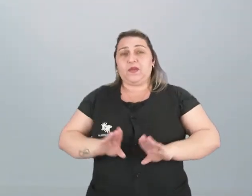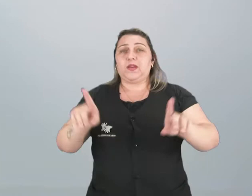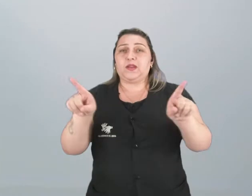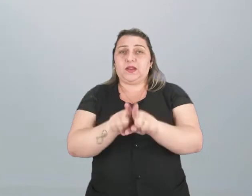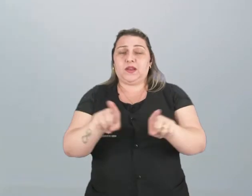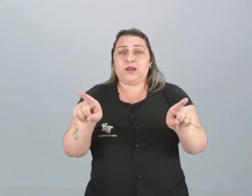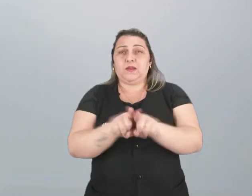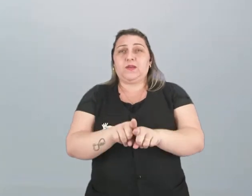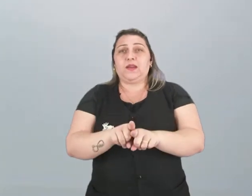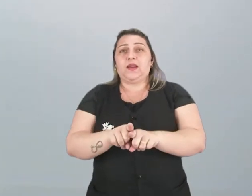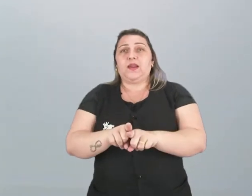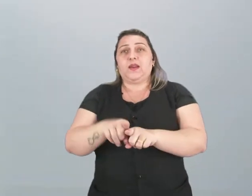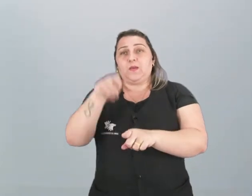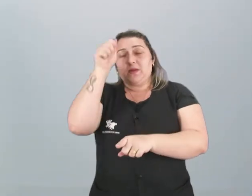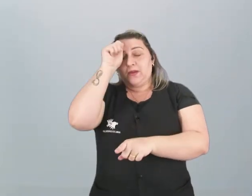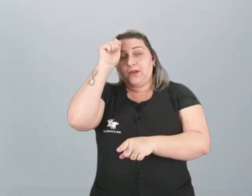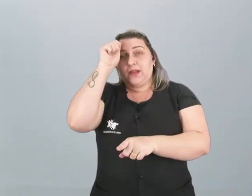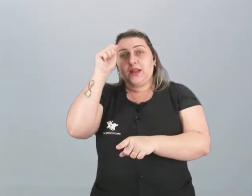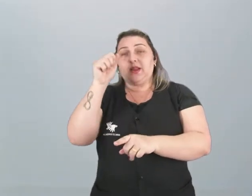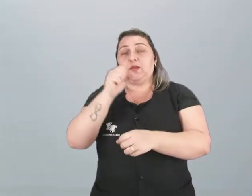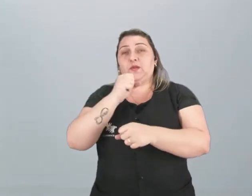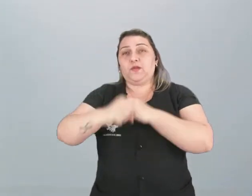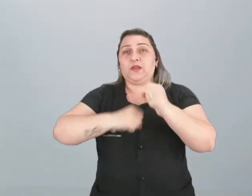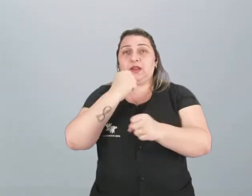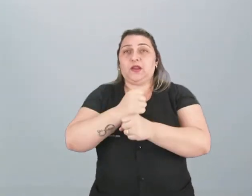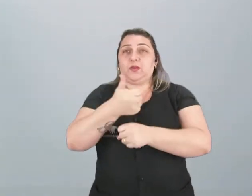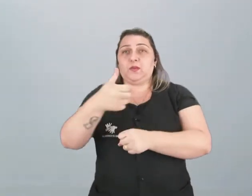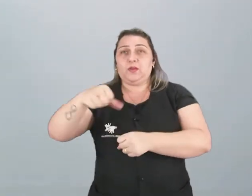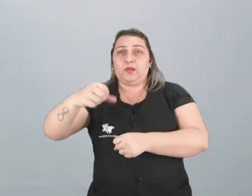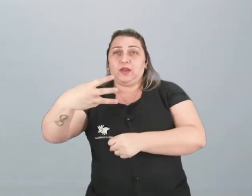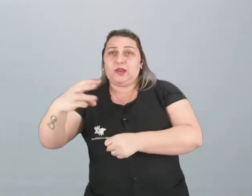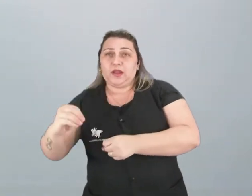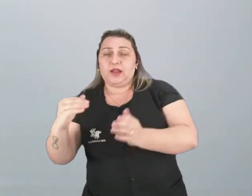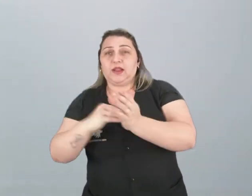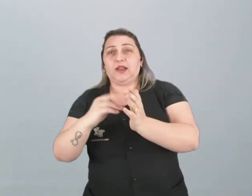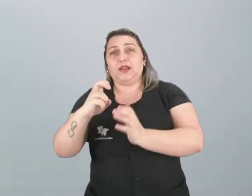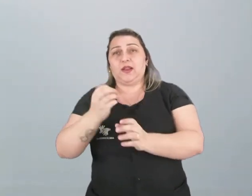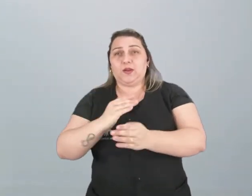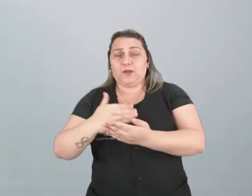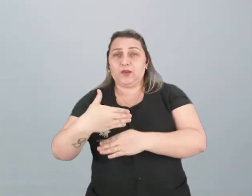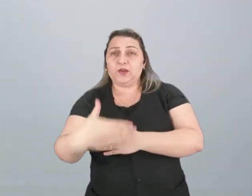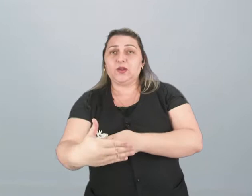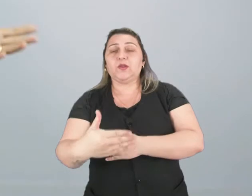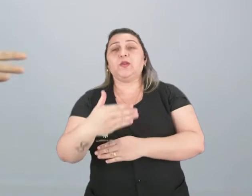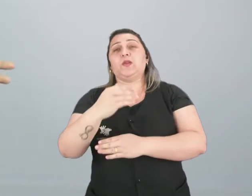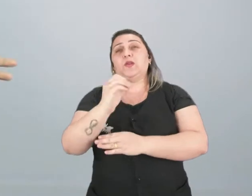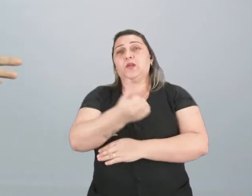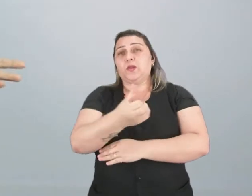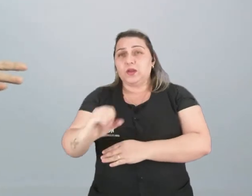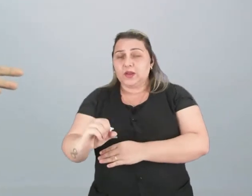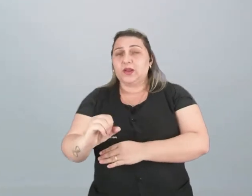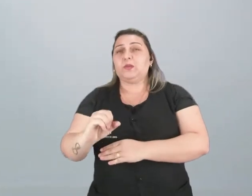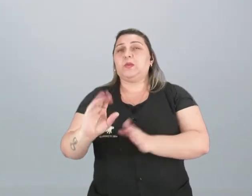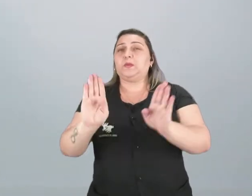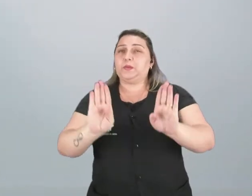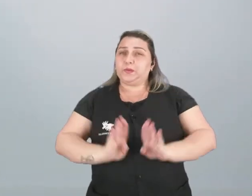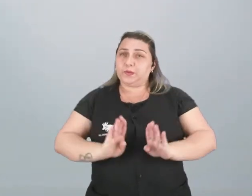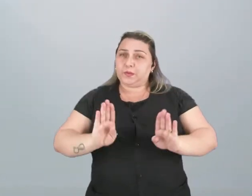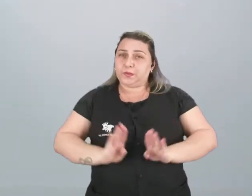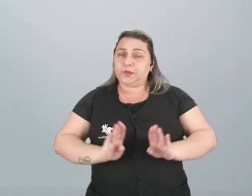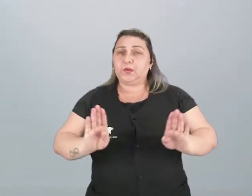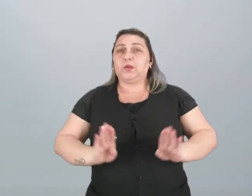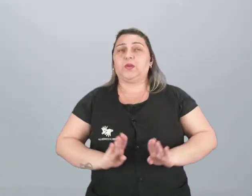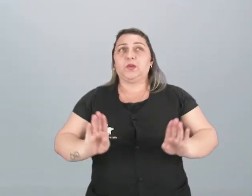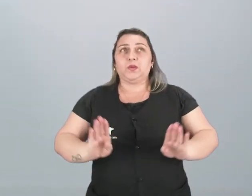os históricos, nas décadas de 30 e final de 50 até o início dos anos 60, passou por fome drástica que chegou